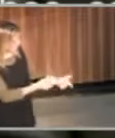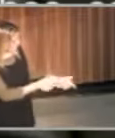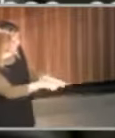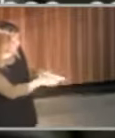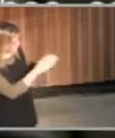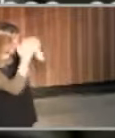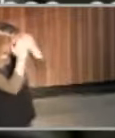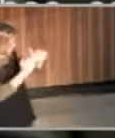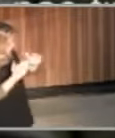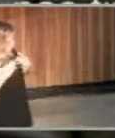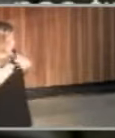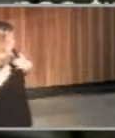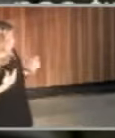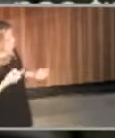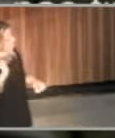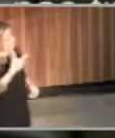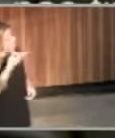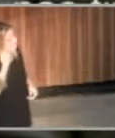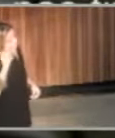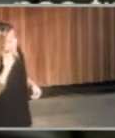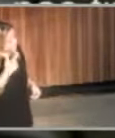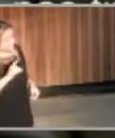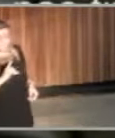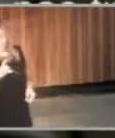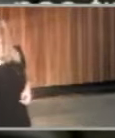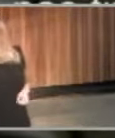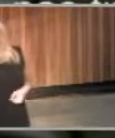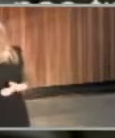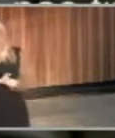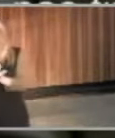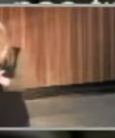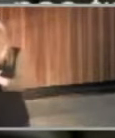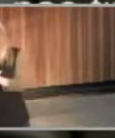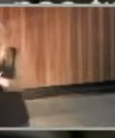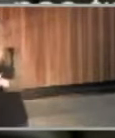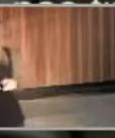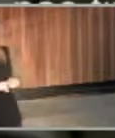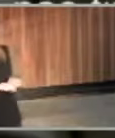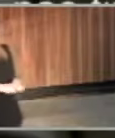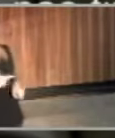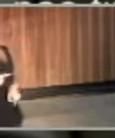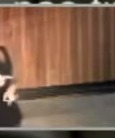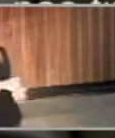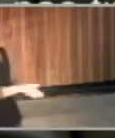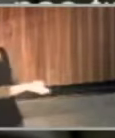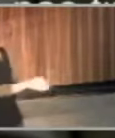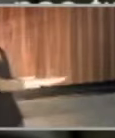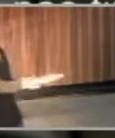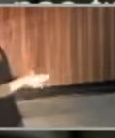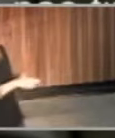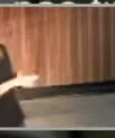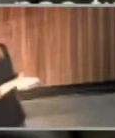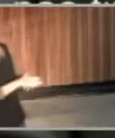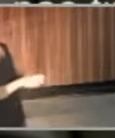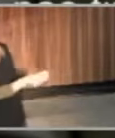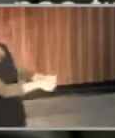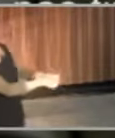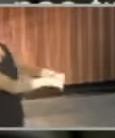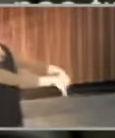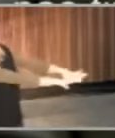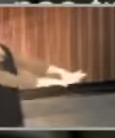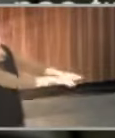antepassados seguiram. E assim o Senhor não expulsou logo da terra as nações que ele não